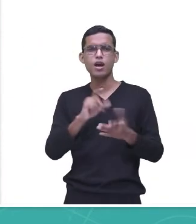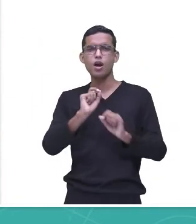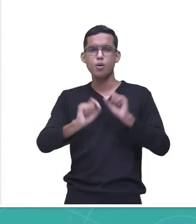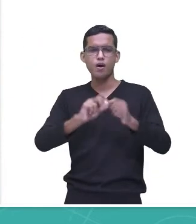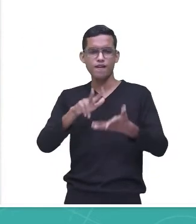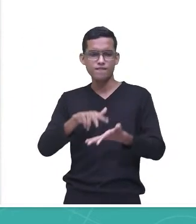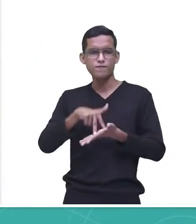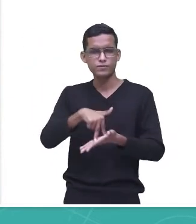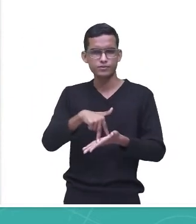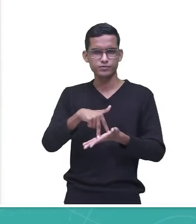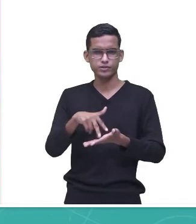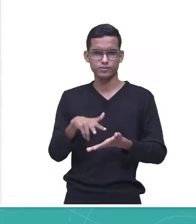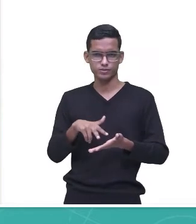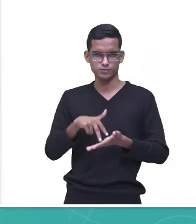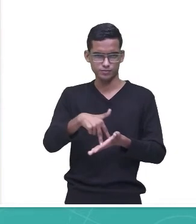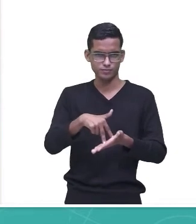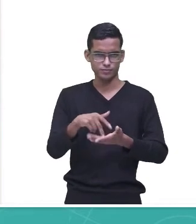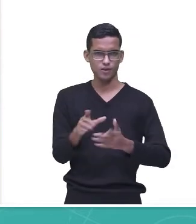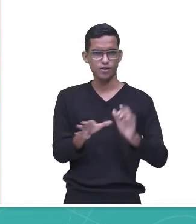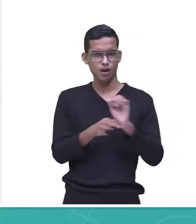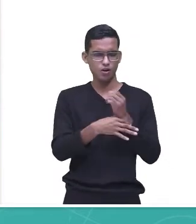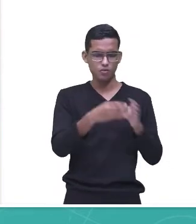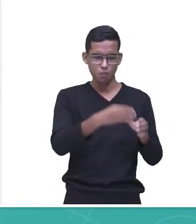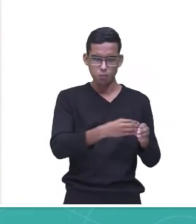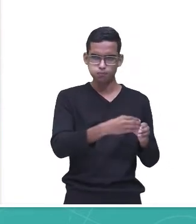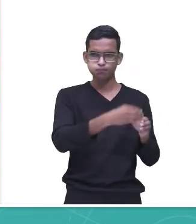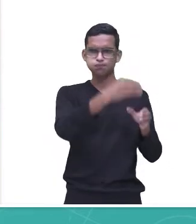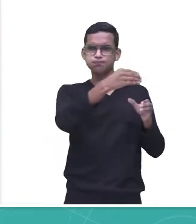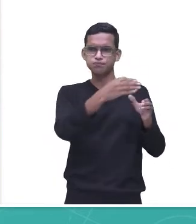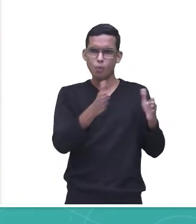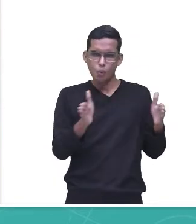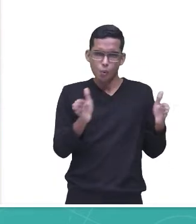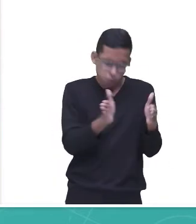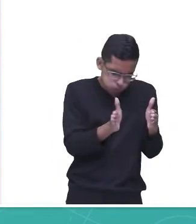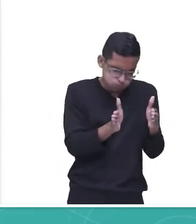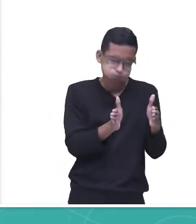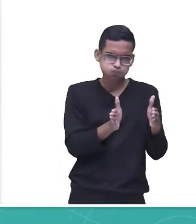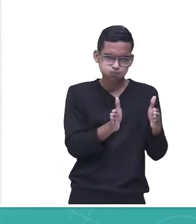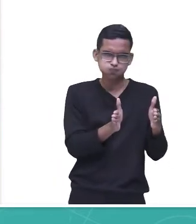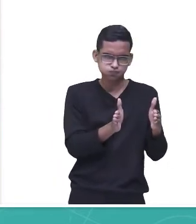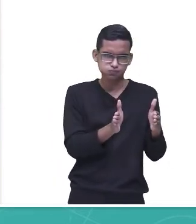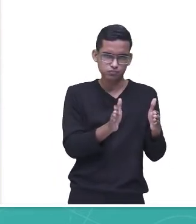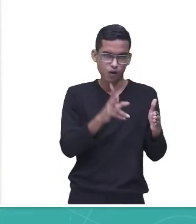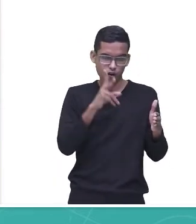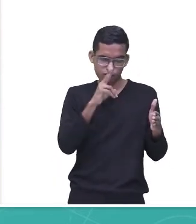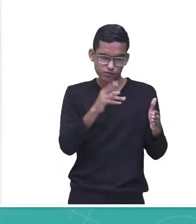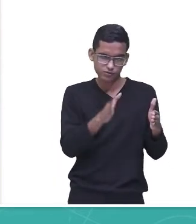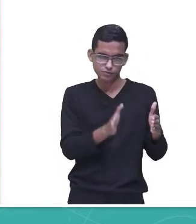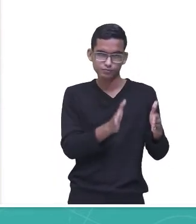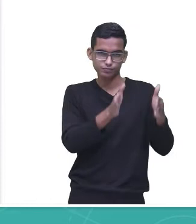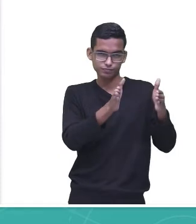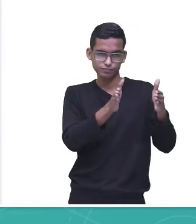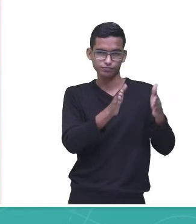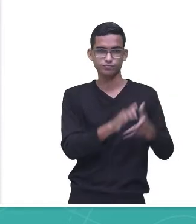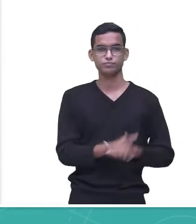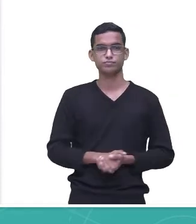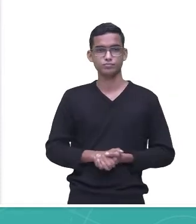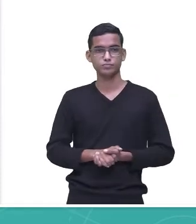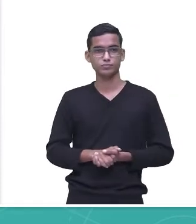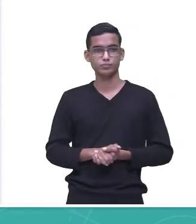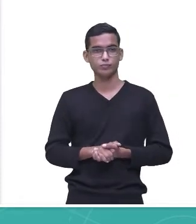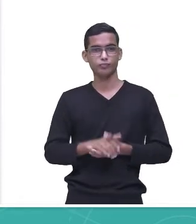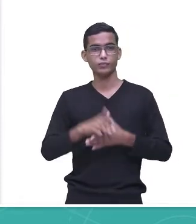um pouco a arte medieval gótica. Bem, a arte gótica marca o triunfo das cidades onde a